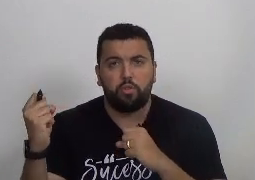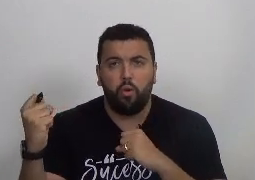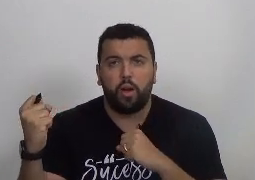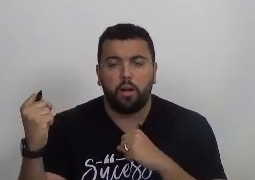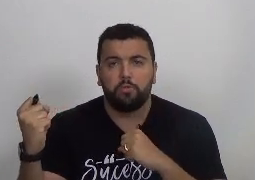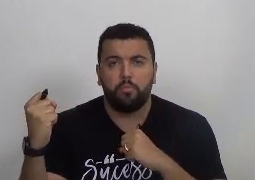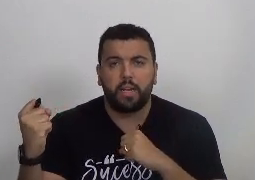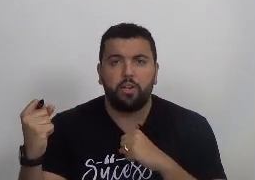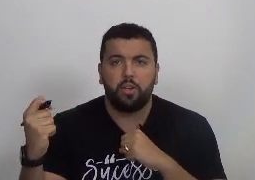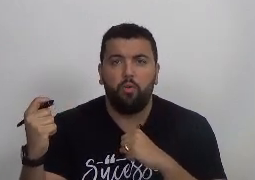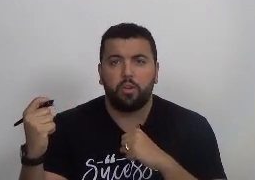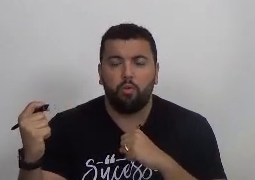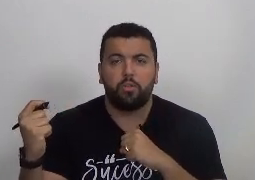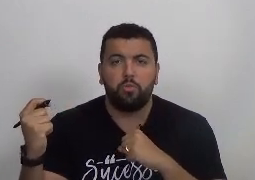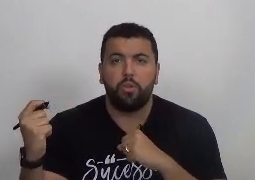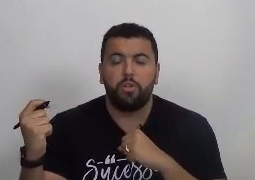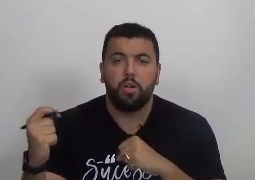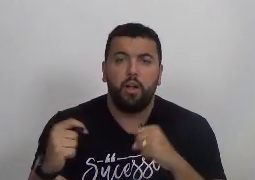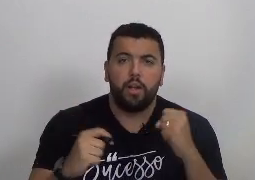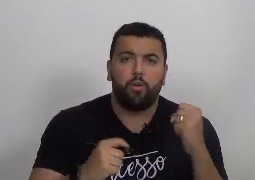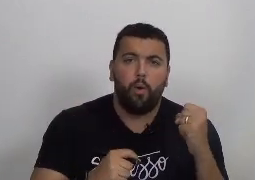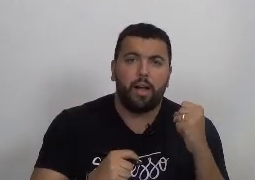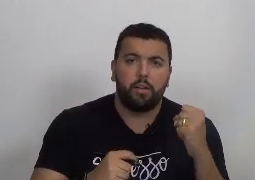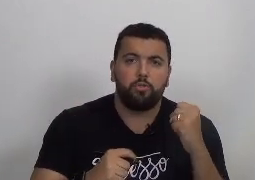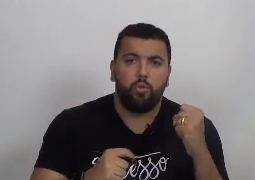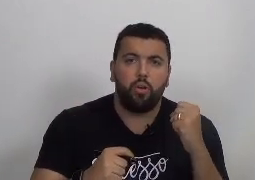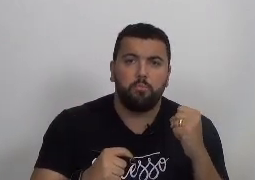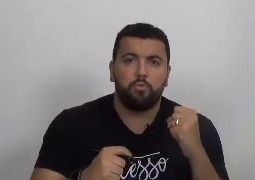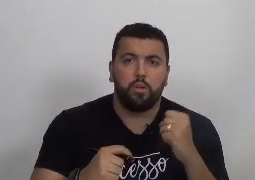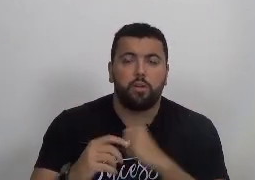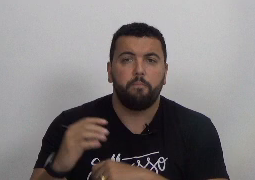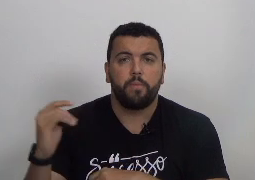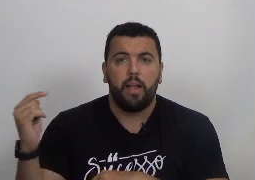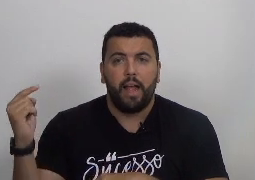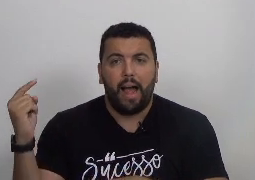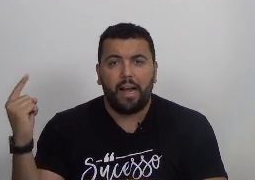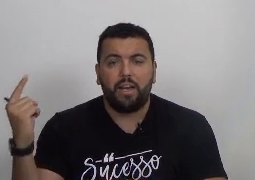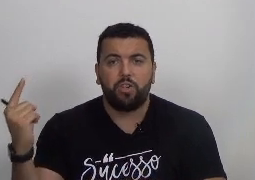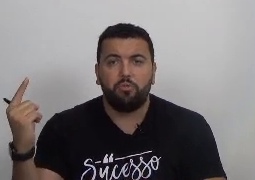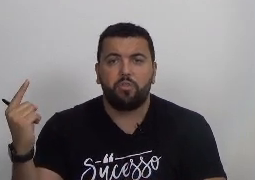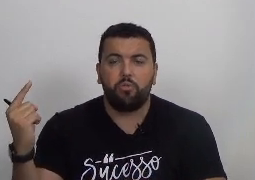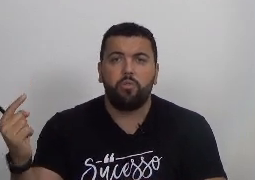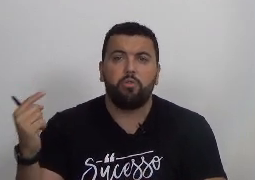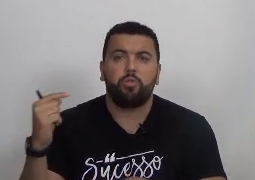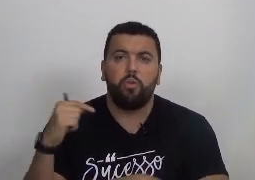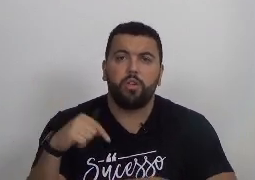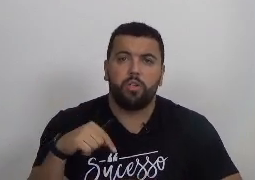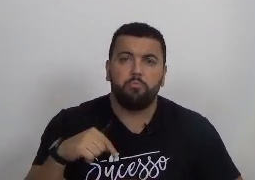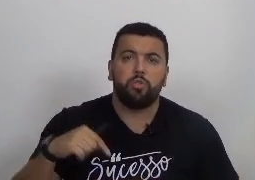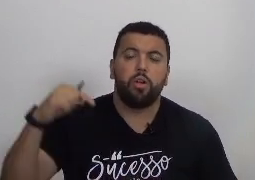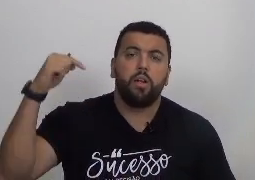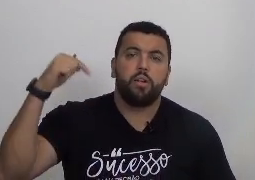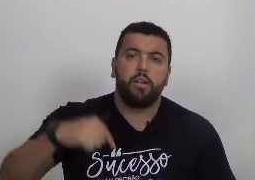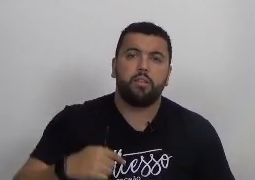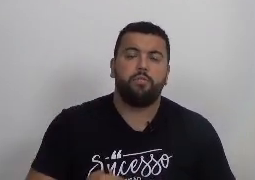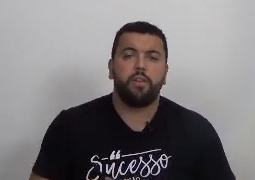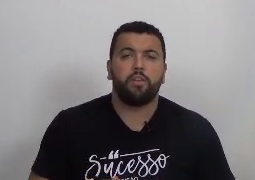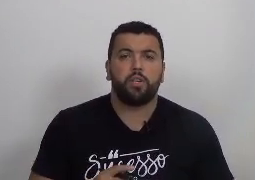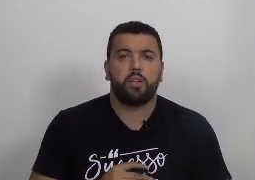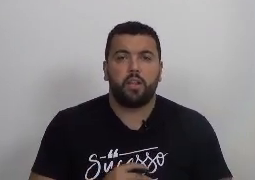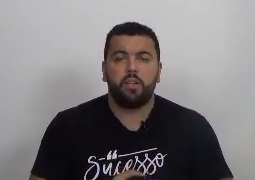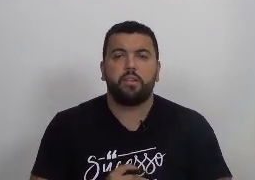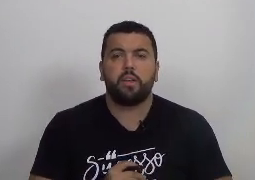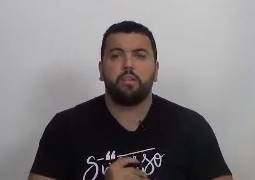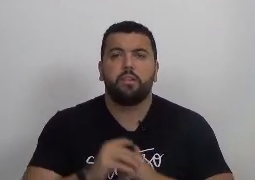for segunda nós colocamos uma questão tons ocres e quarta mas colocamos outro aqui a segunda nós corrigimos